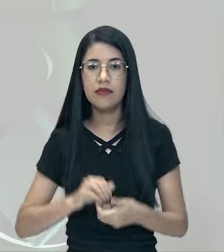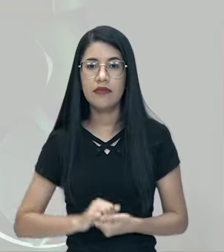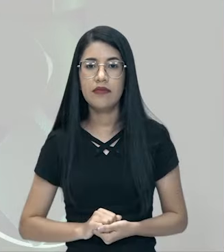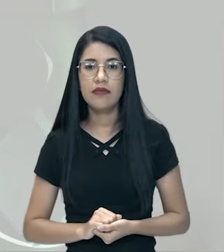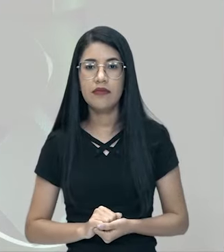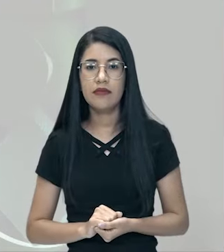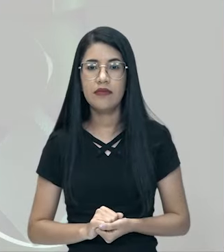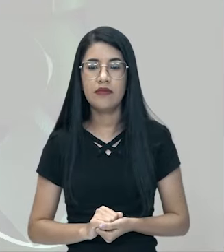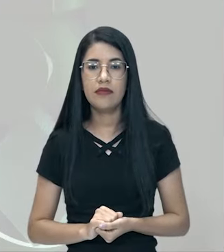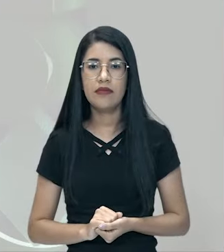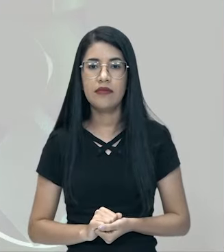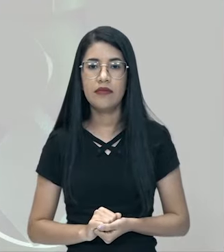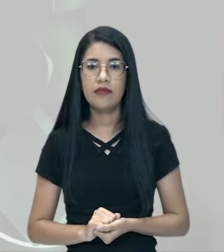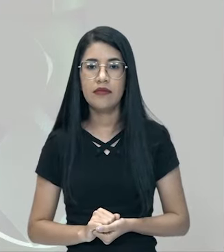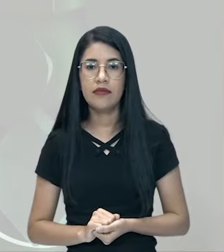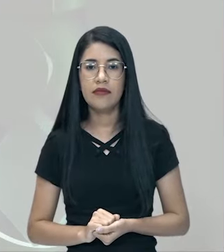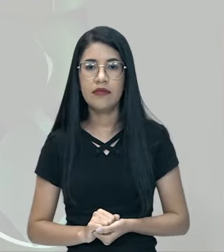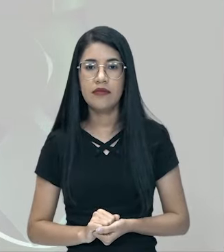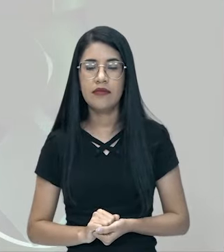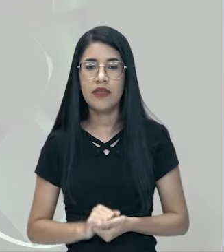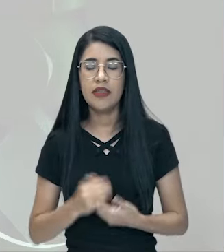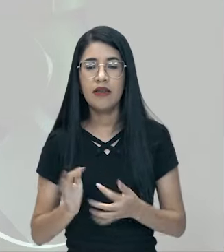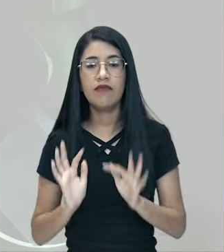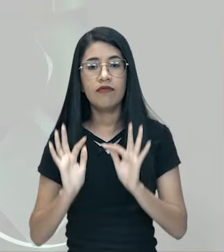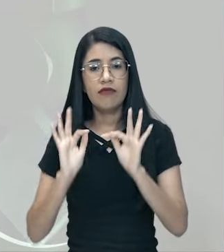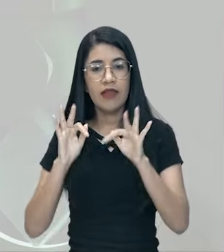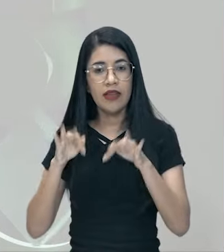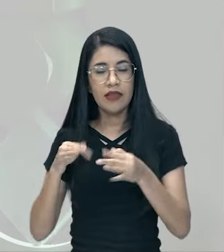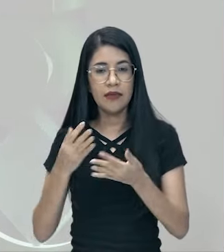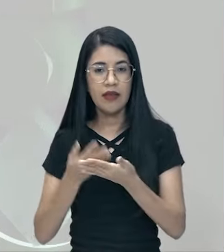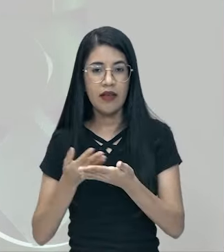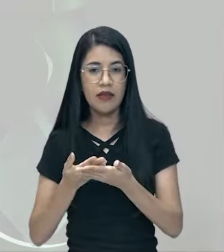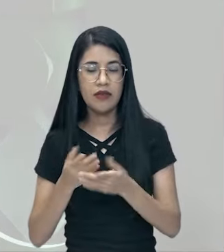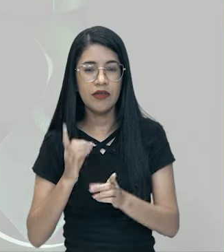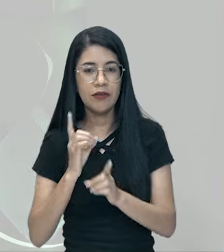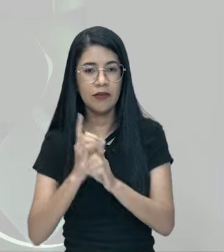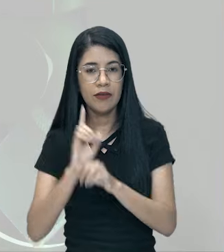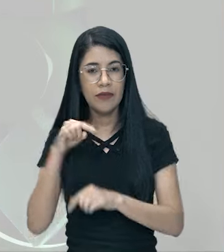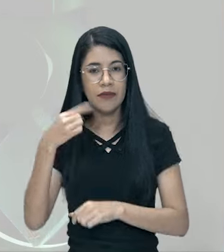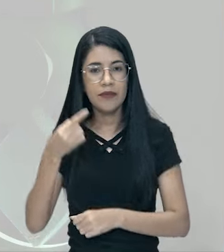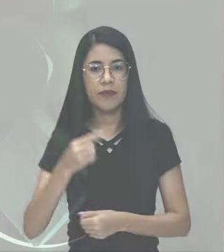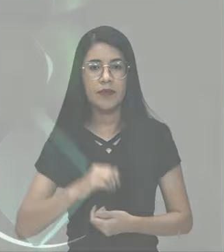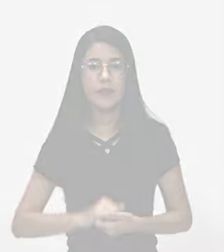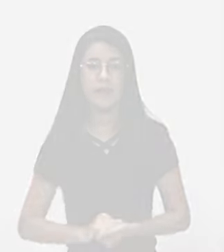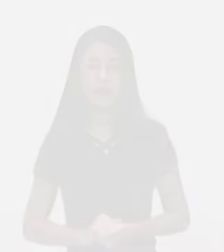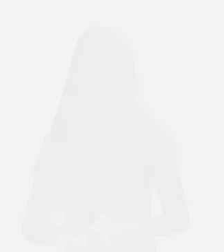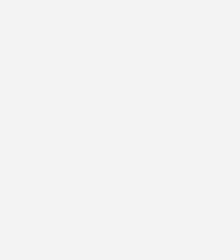eletromagnéticas. Pessoal, finalizamos aqui e até mais.